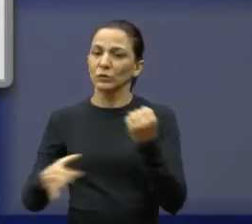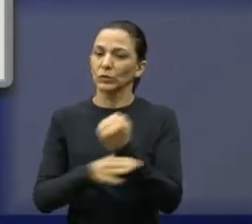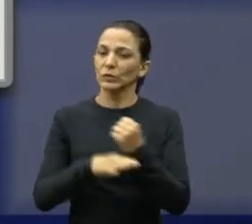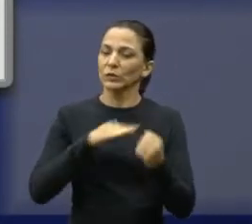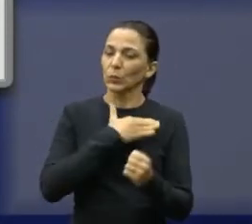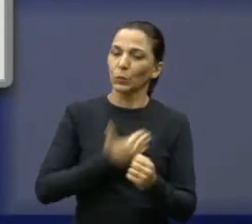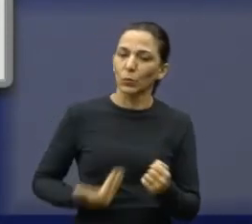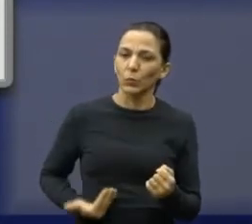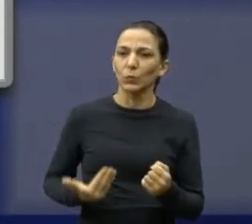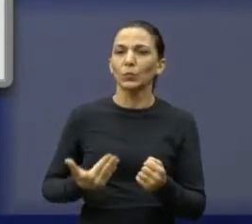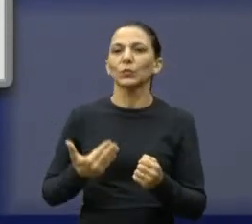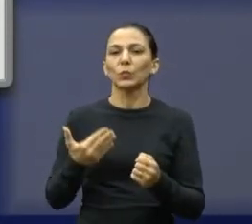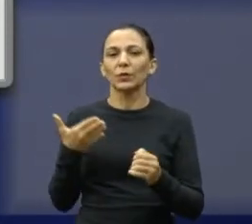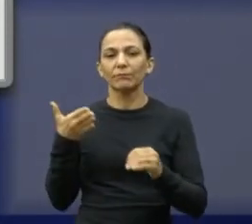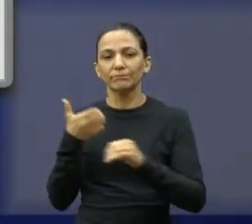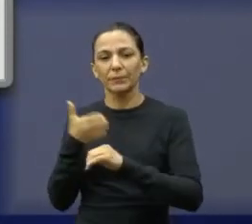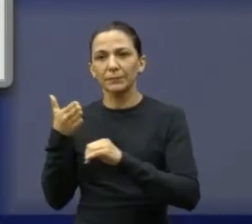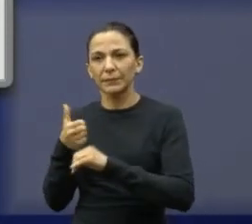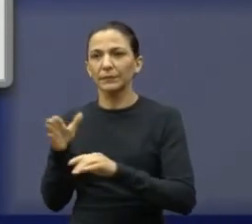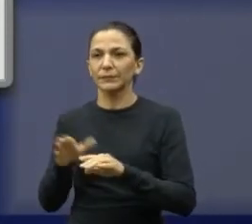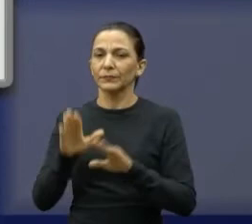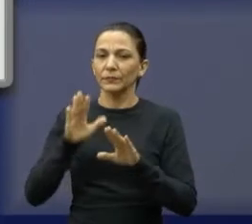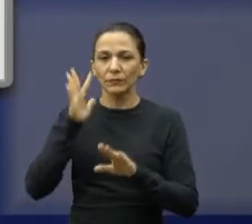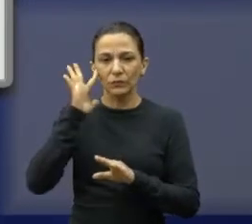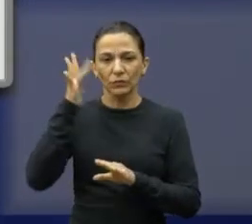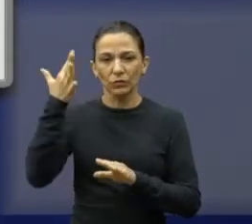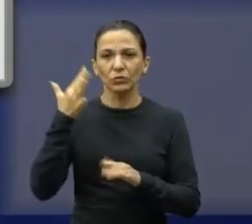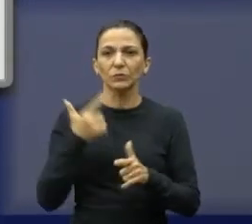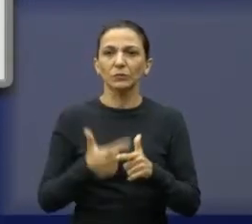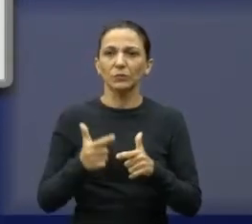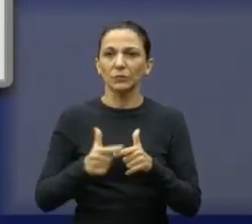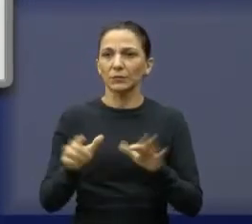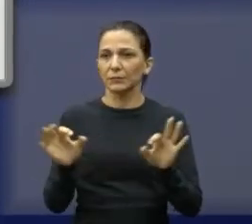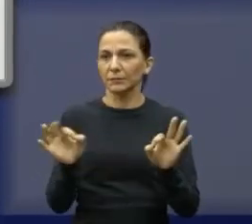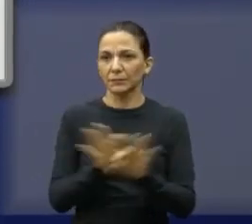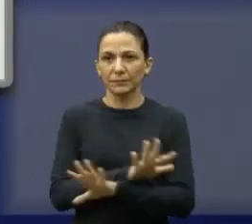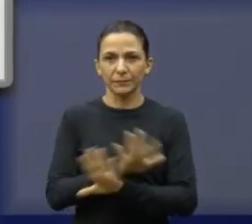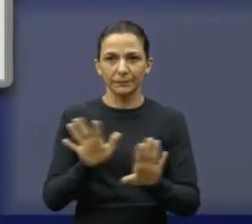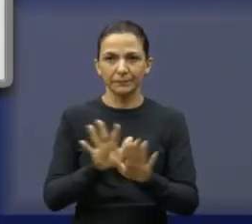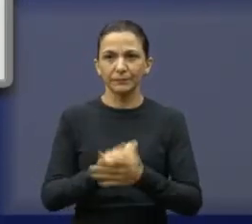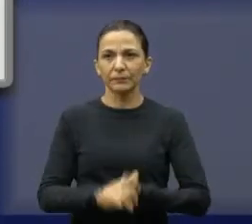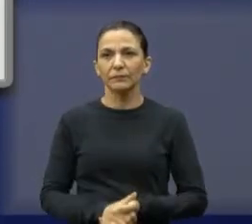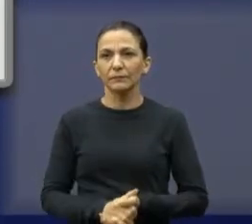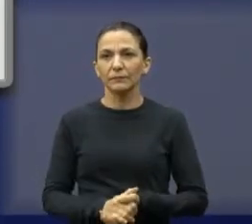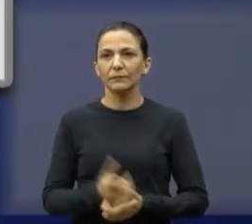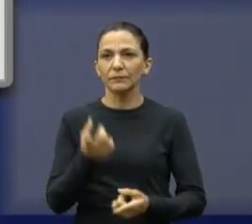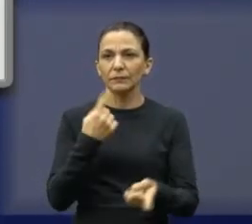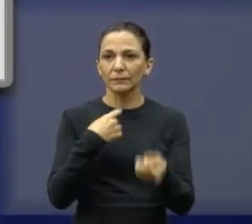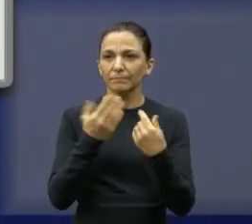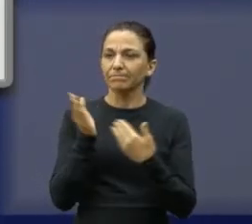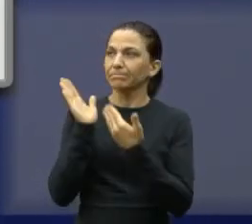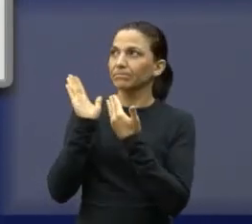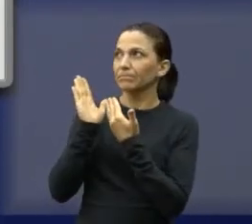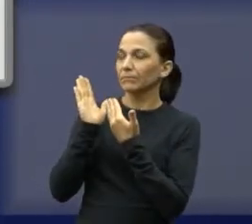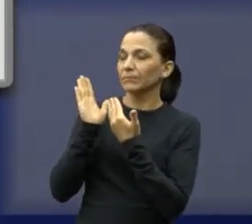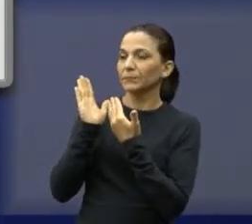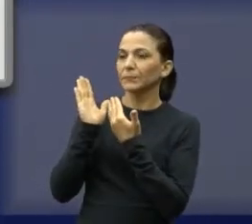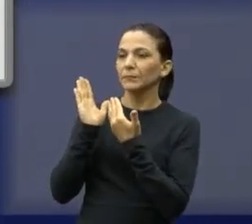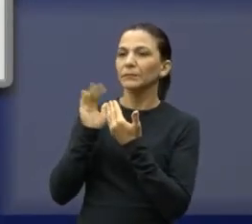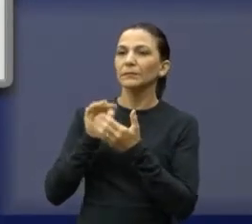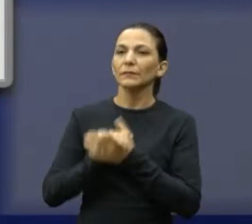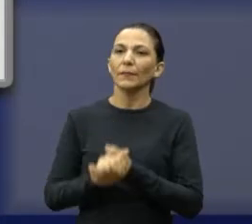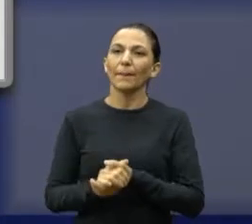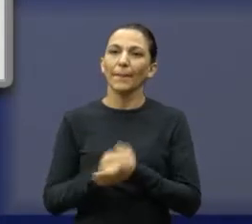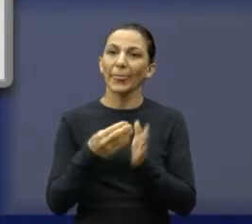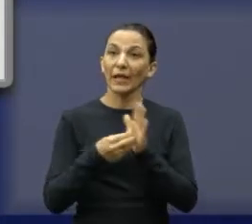conosco nessa ação aí. Graças a Deus foi resolvido. Muito bom, muito obrigado. Ali na Avenida Padre João Rodrigues Crepaldi, tem